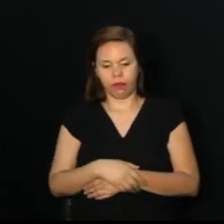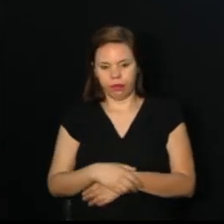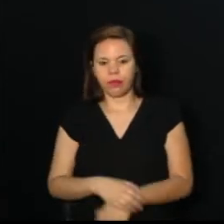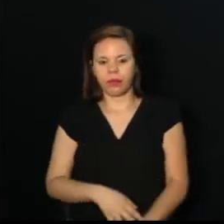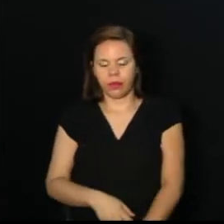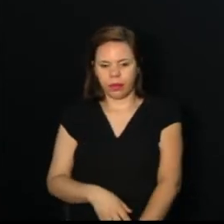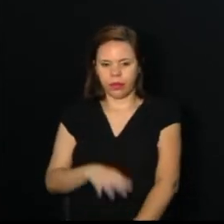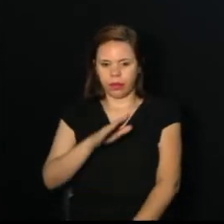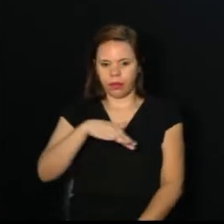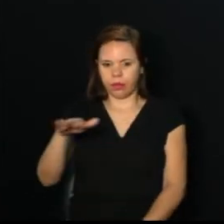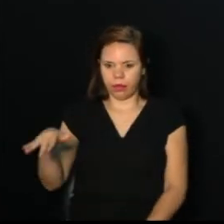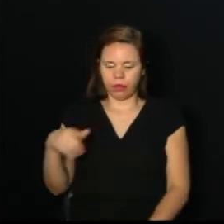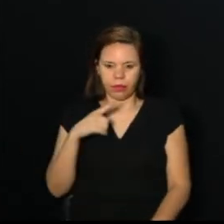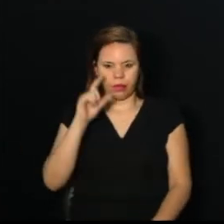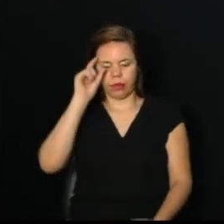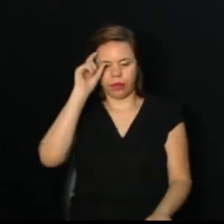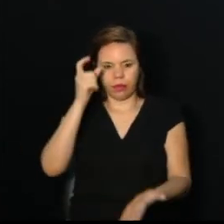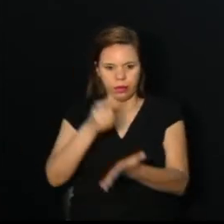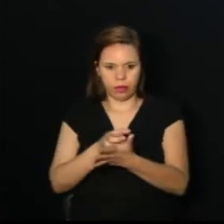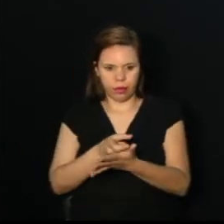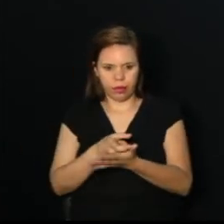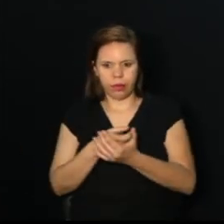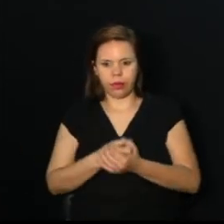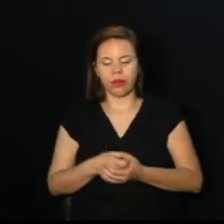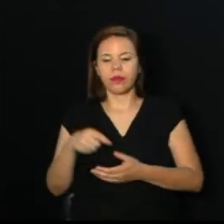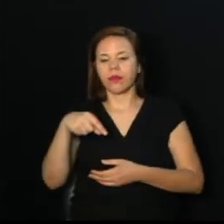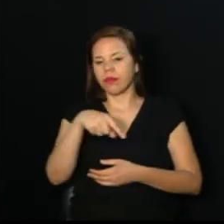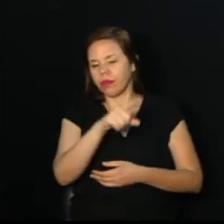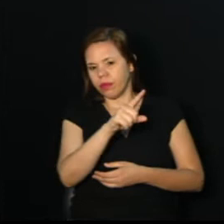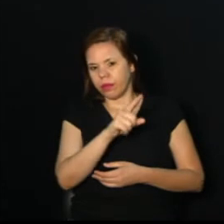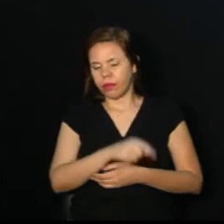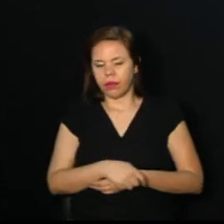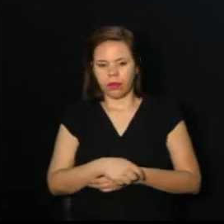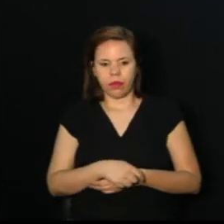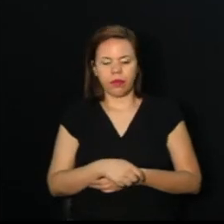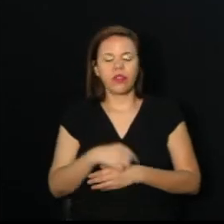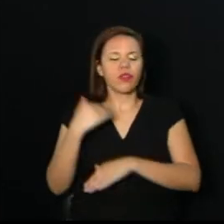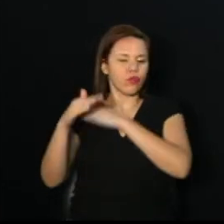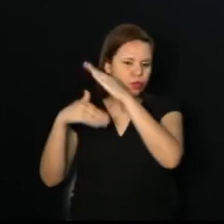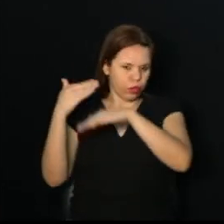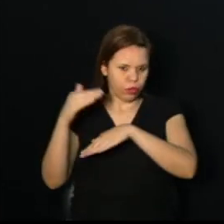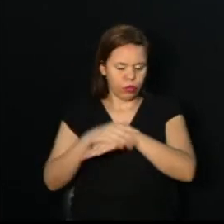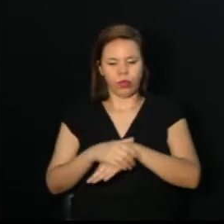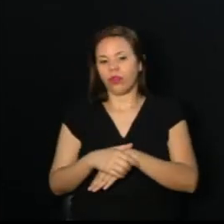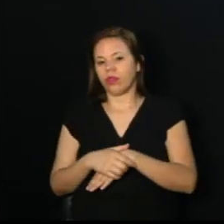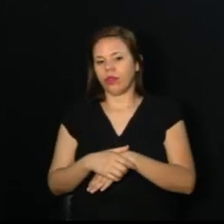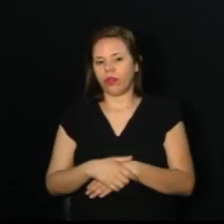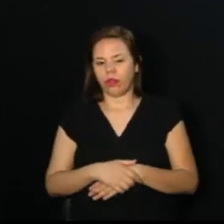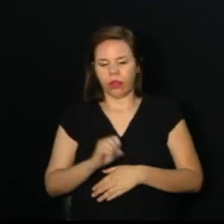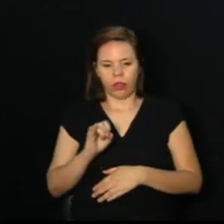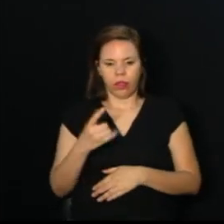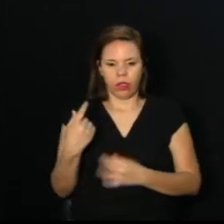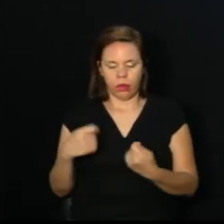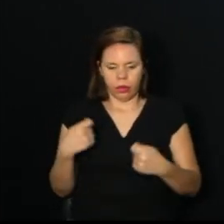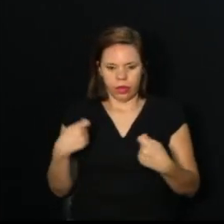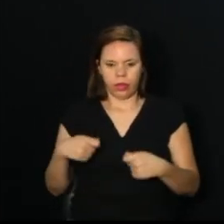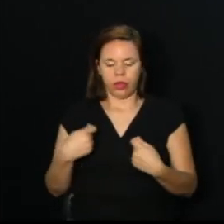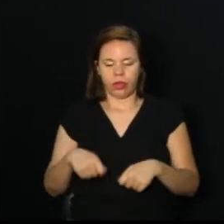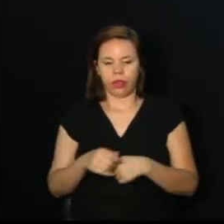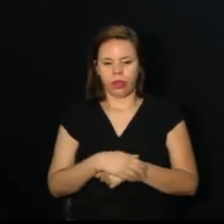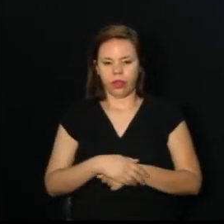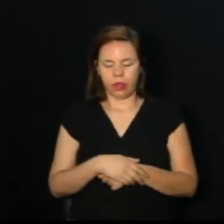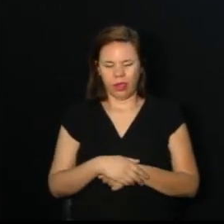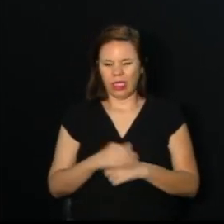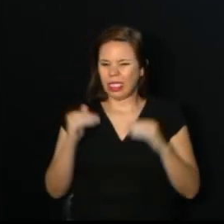A criança com dislexia vai progredir. mas ela precisa, acima